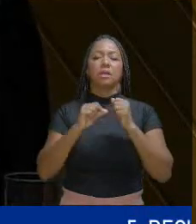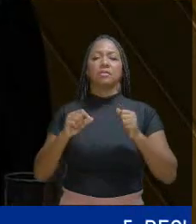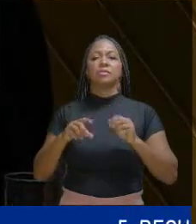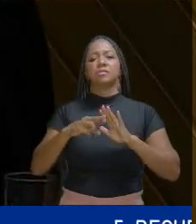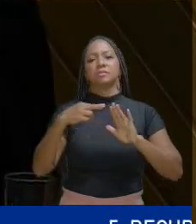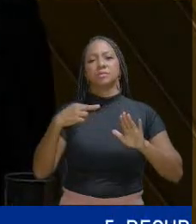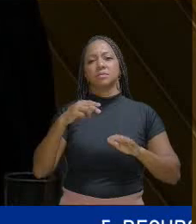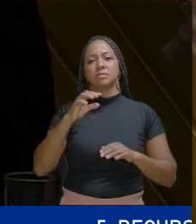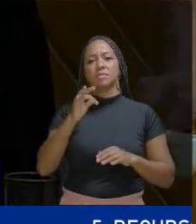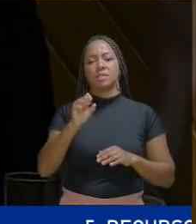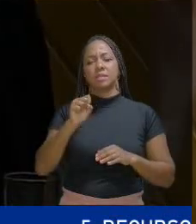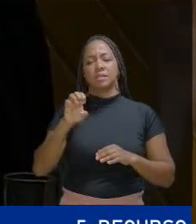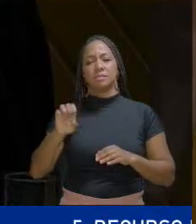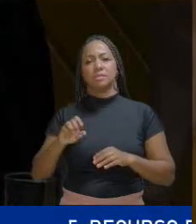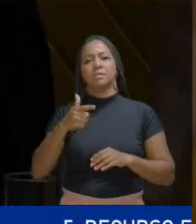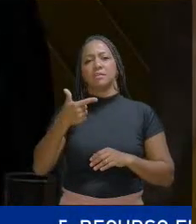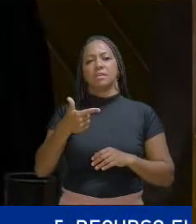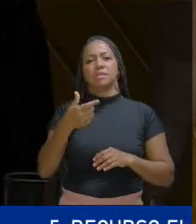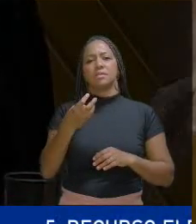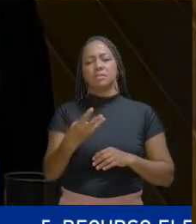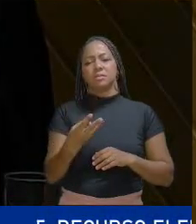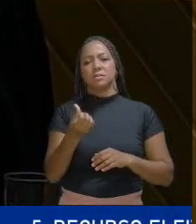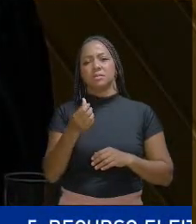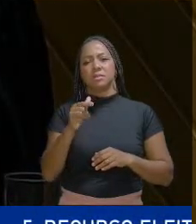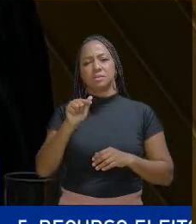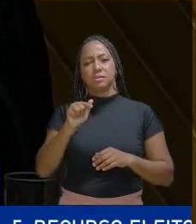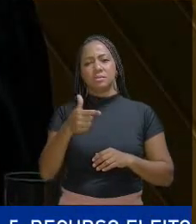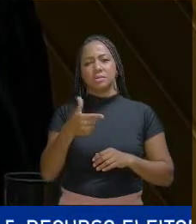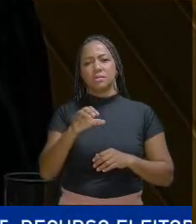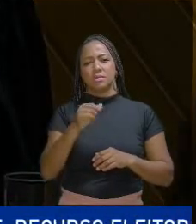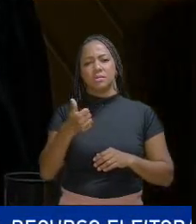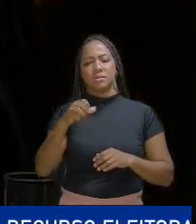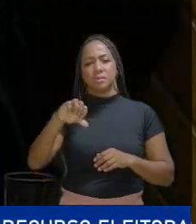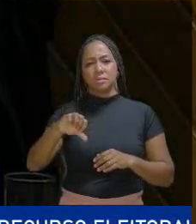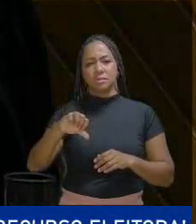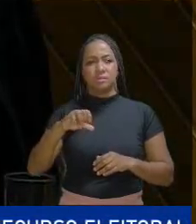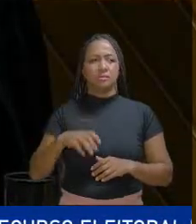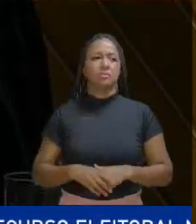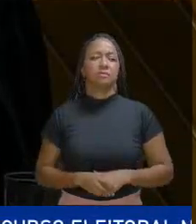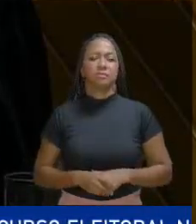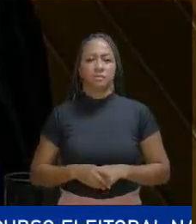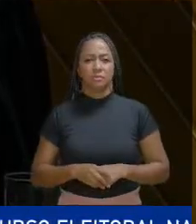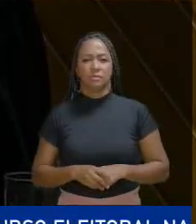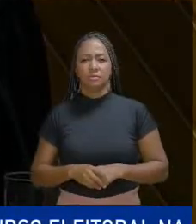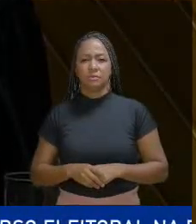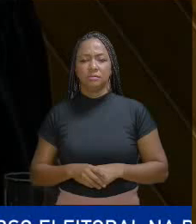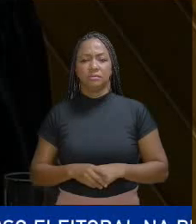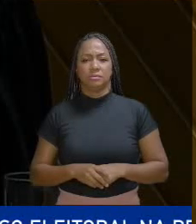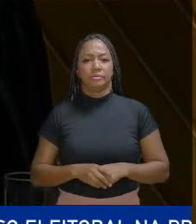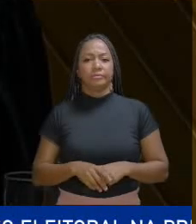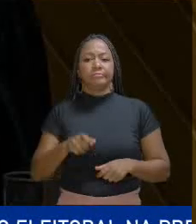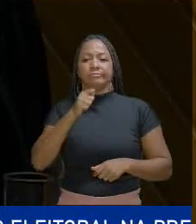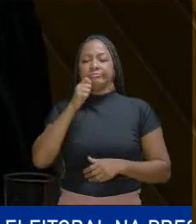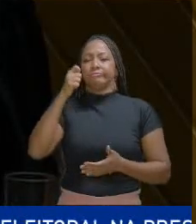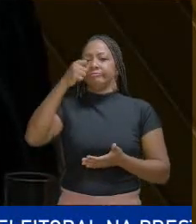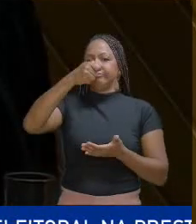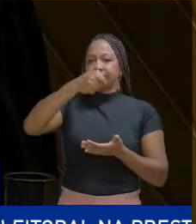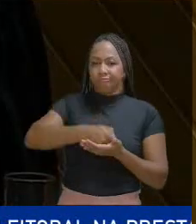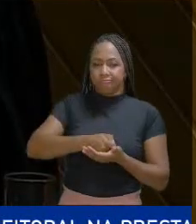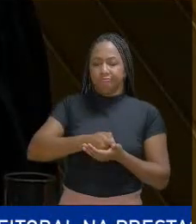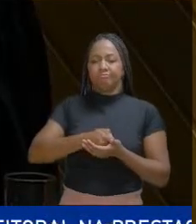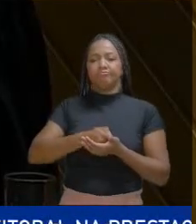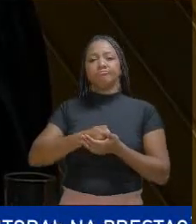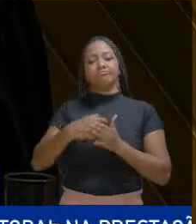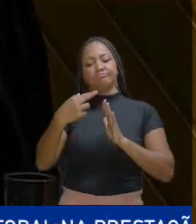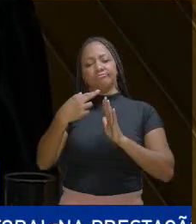36 da Resolução TSE número 23.607 de 2019. Ainda sobre o pagamento, embora